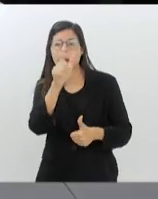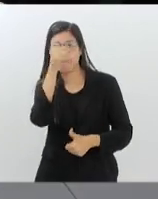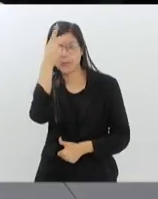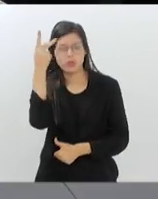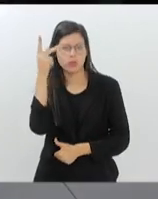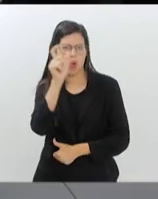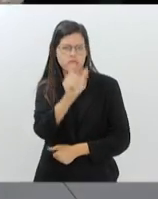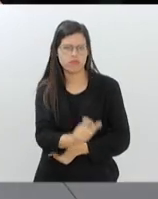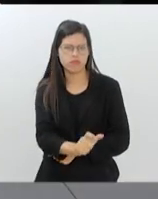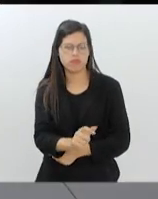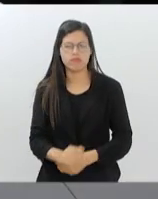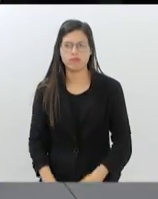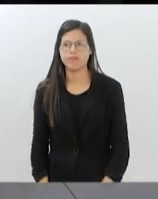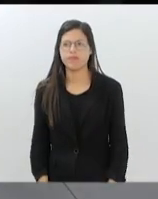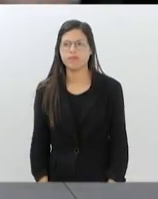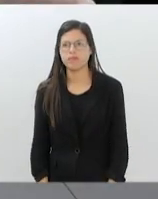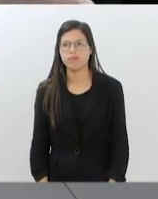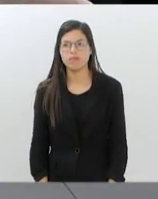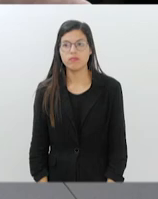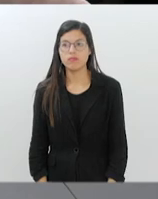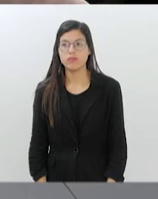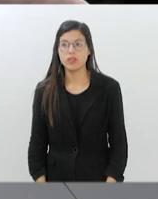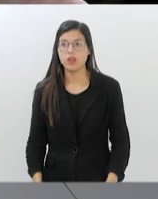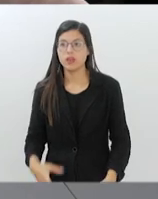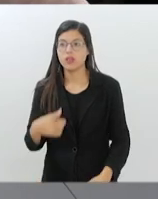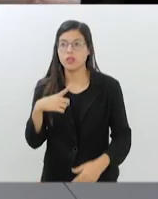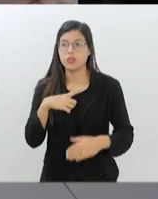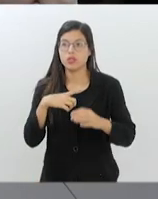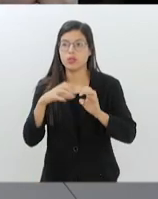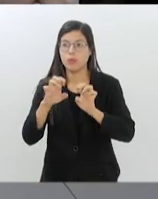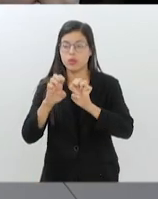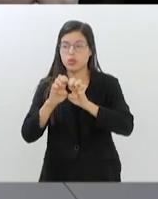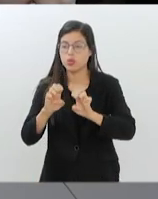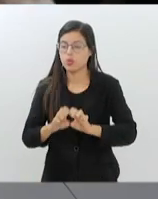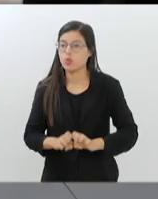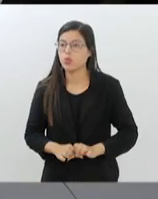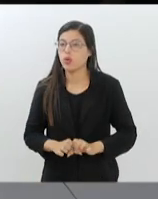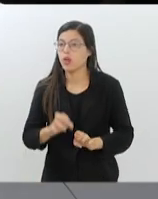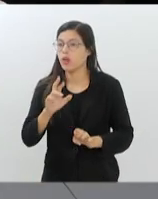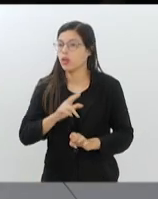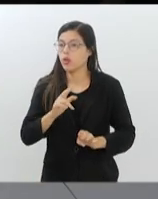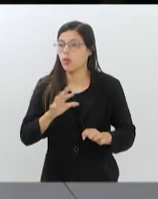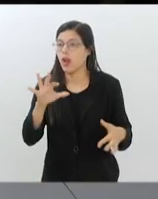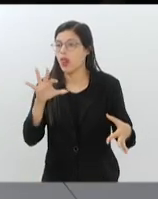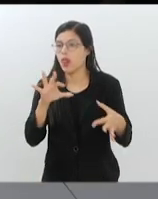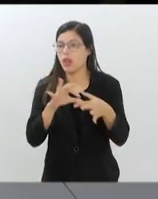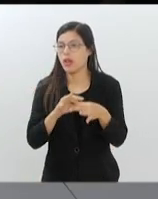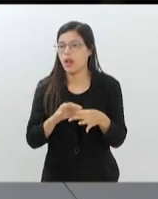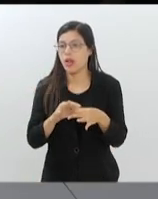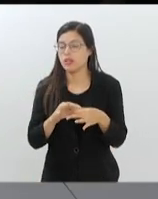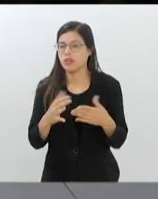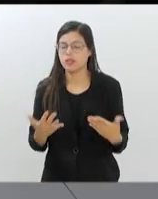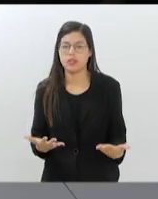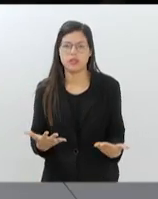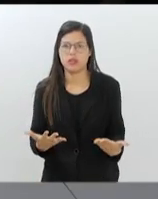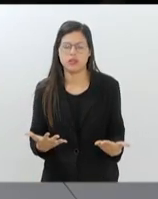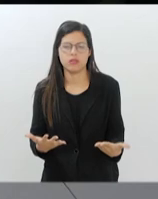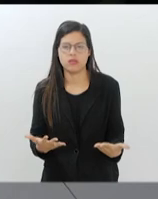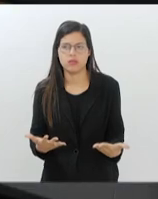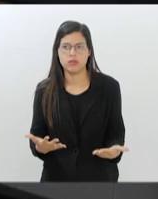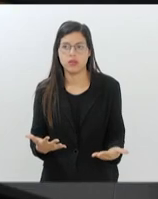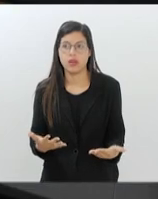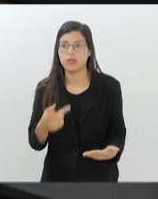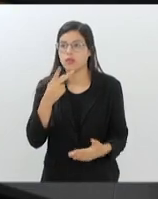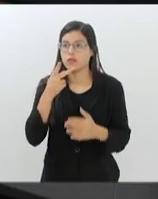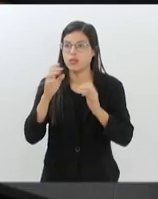até então nós tínhamos uma estrutura desvinculada da subsecretaria de comunicação social não tava no meu dia a dia sim a gente não tá falando da estrutura a gente